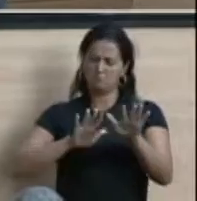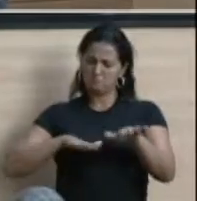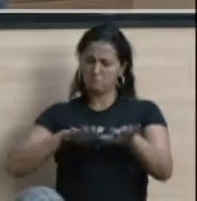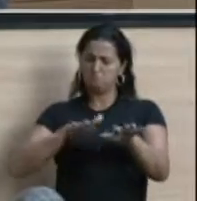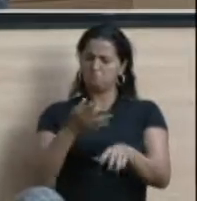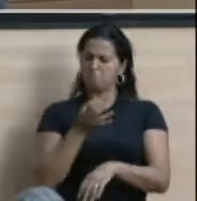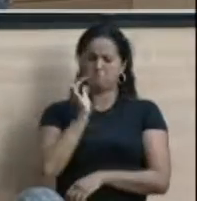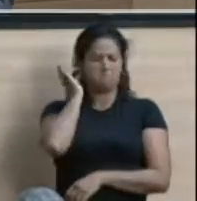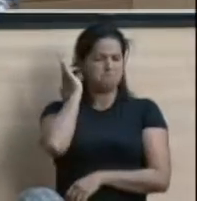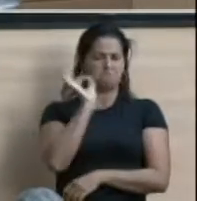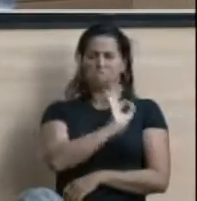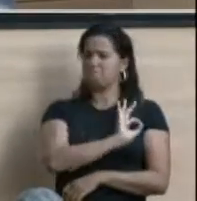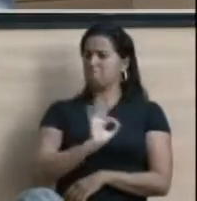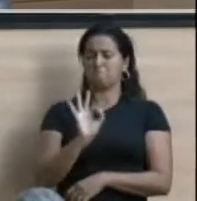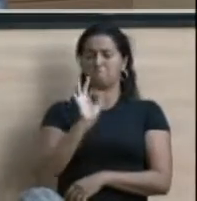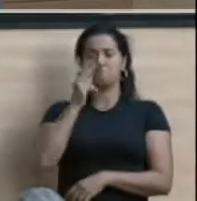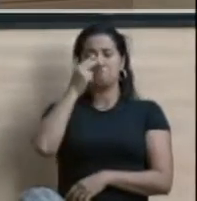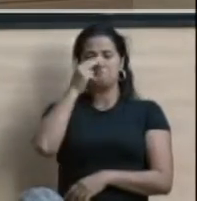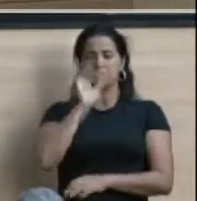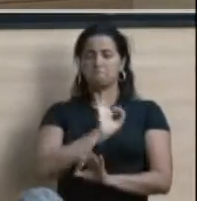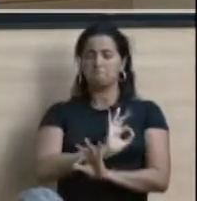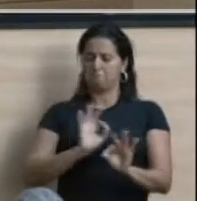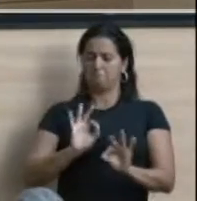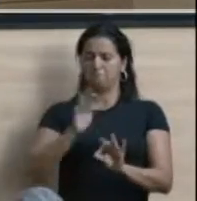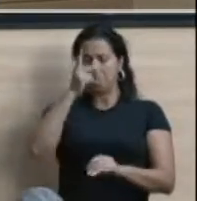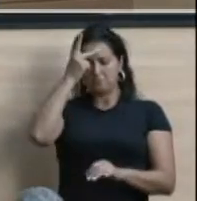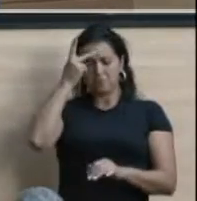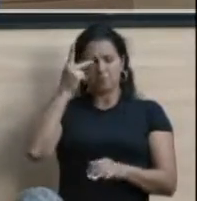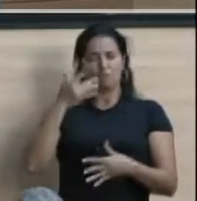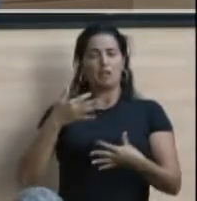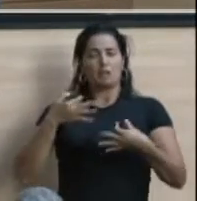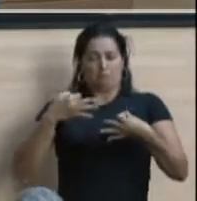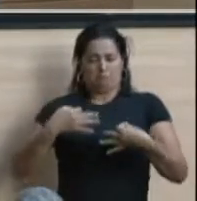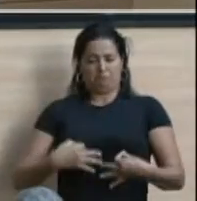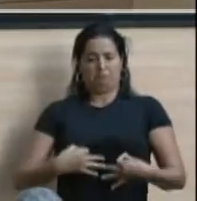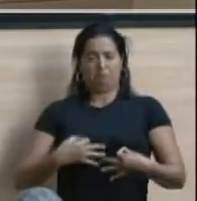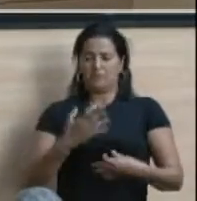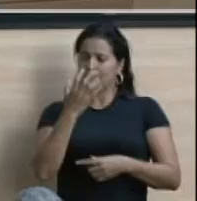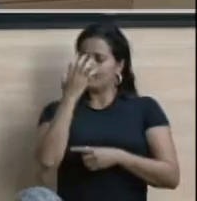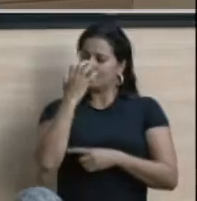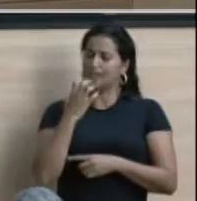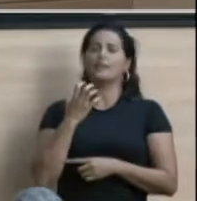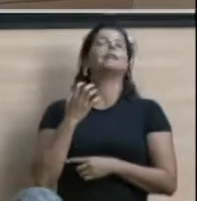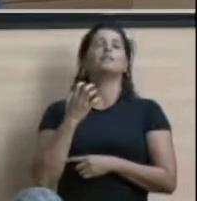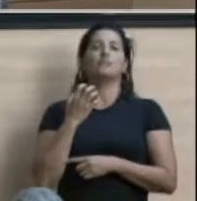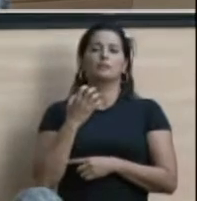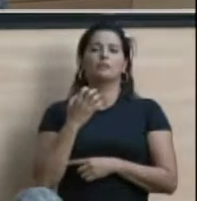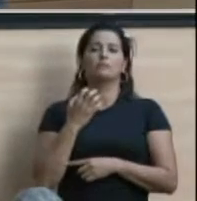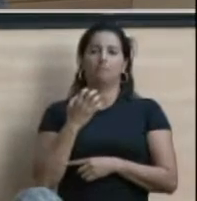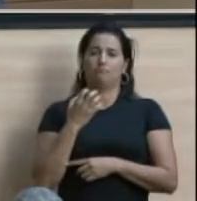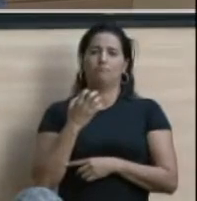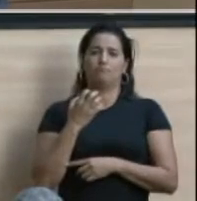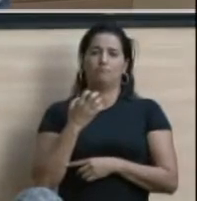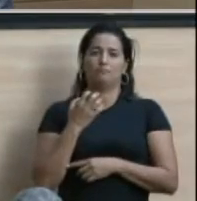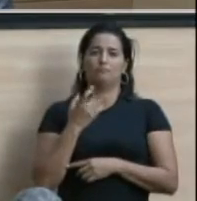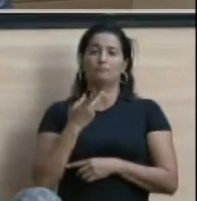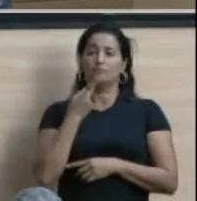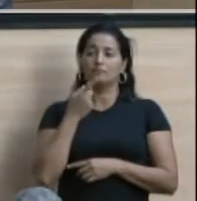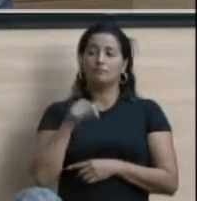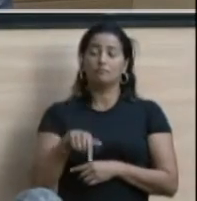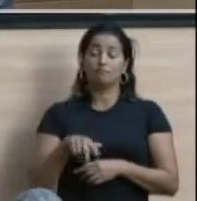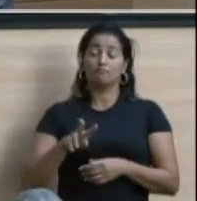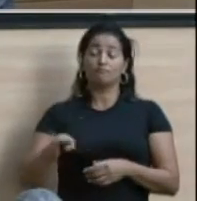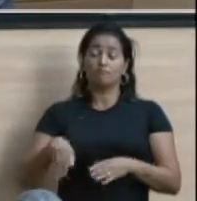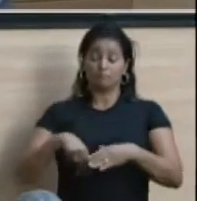evangélico cada vez mais está dando o exemplo de pessoas ordeiras pessoas sérias então eu quero deixar aqui neste plenário desta casa